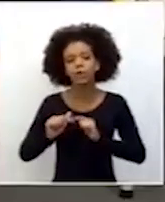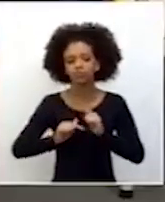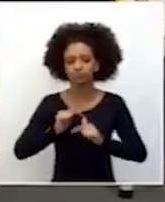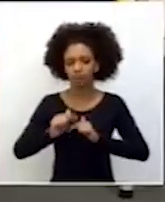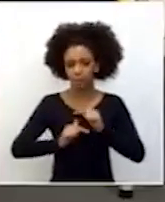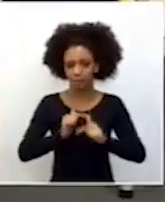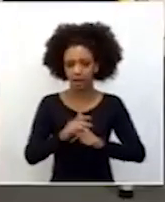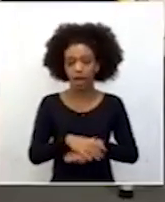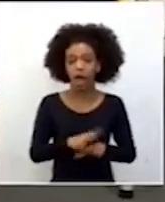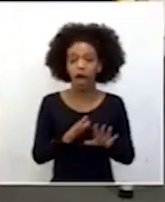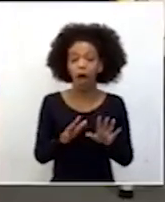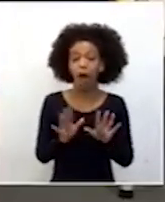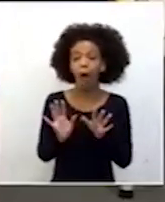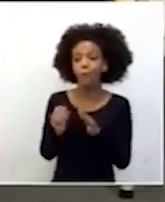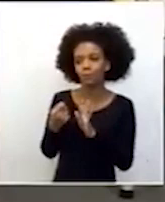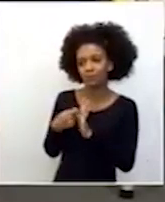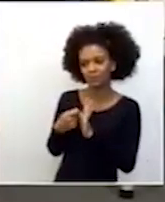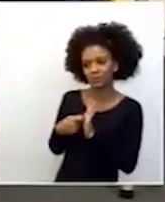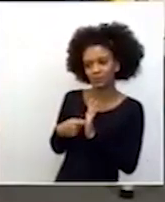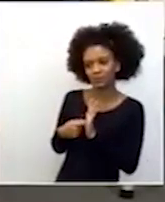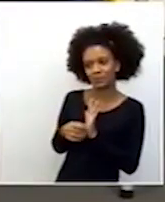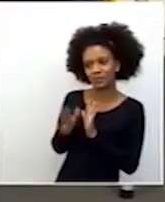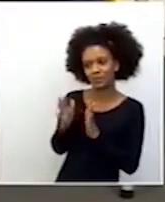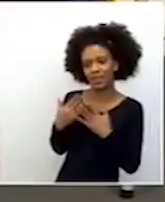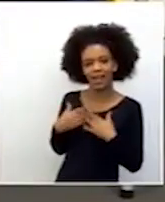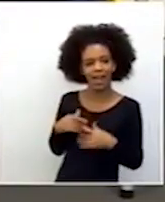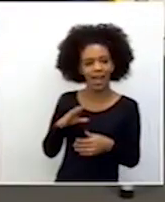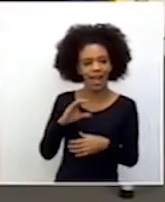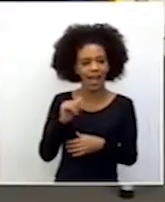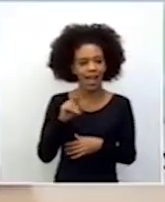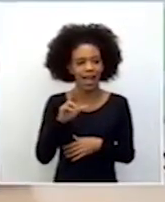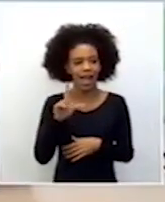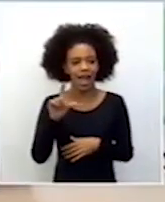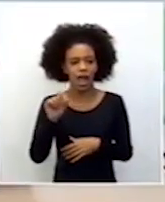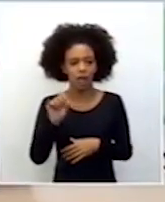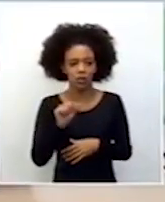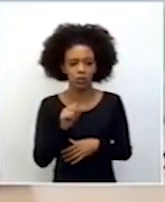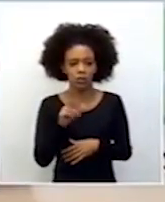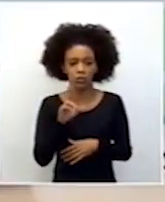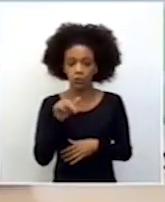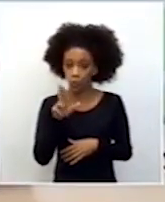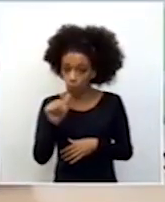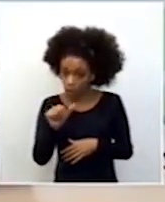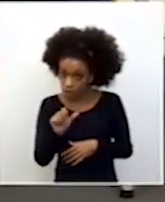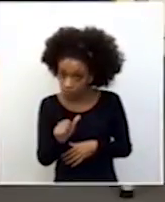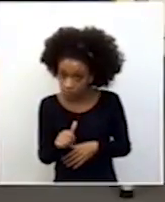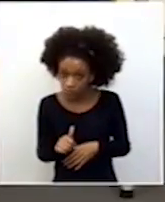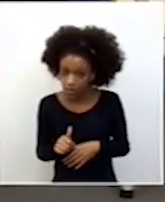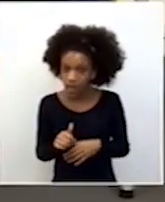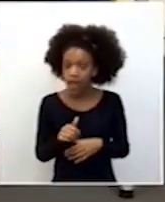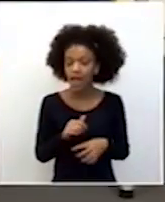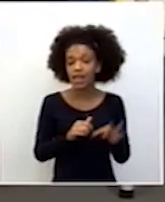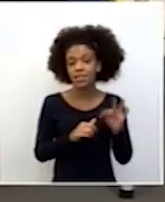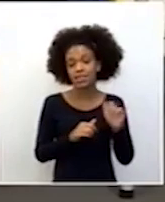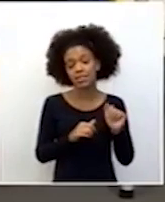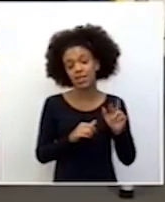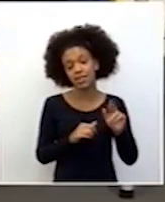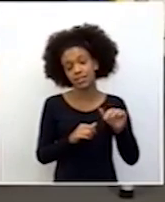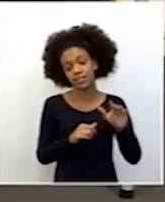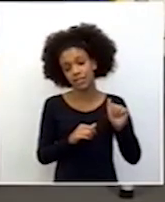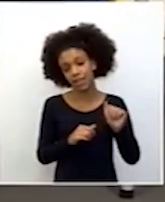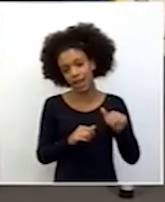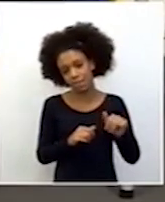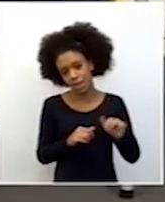Coisas sobre linguagem deixe-me visual. anotar. Anote. Carlos Ruas. Anote. E vou falar Tarsila agora